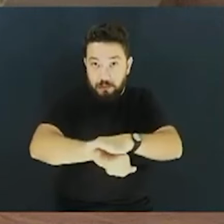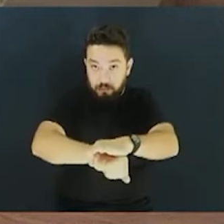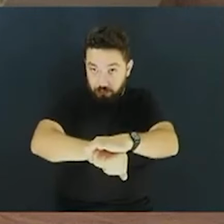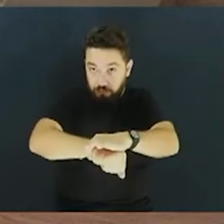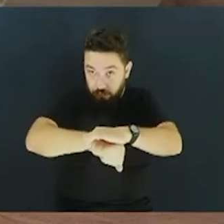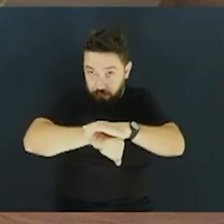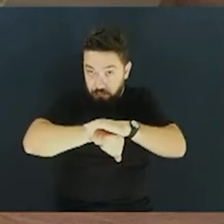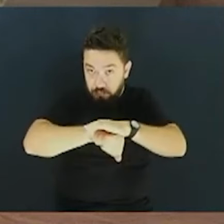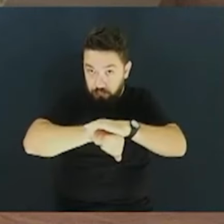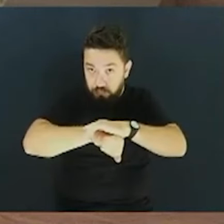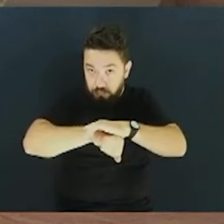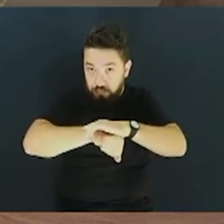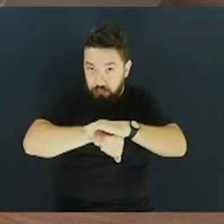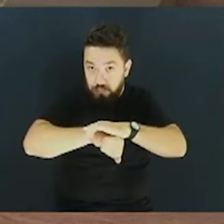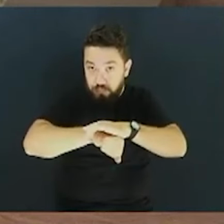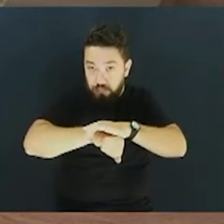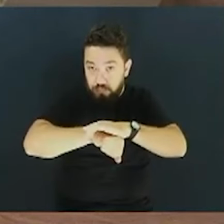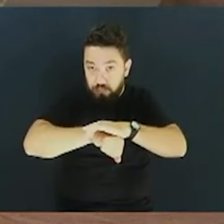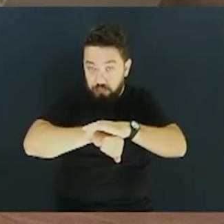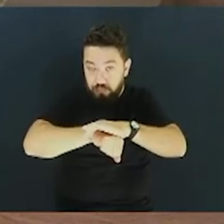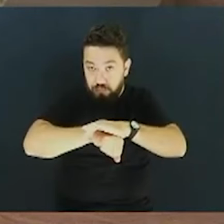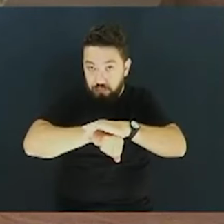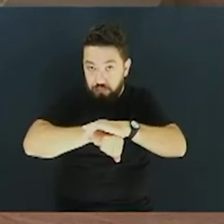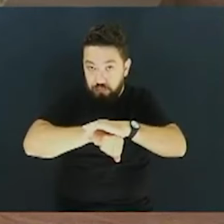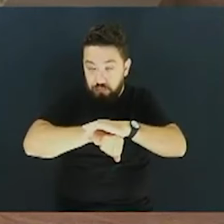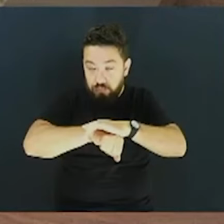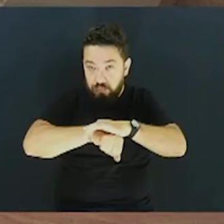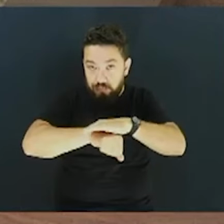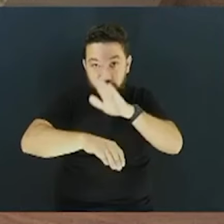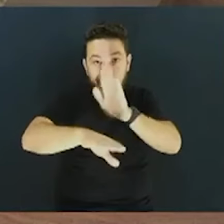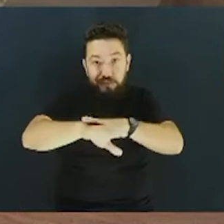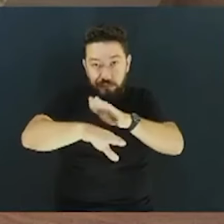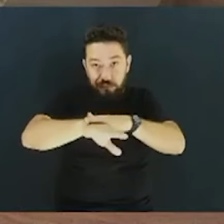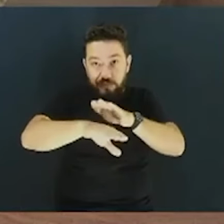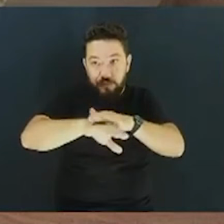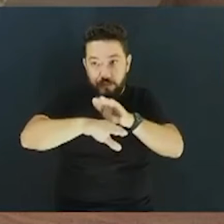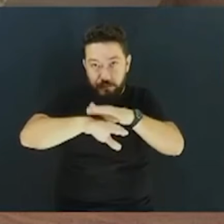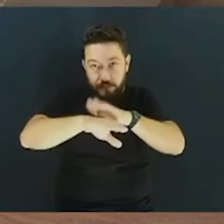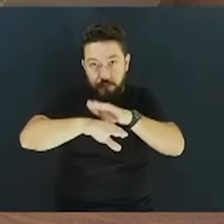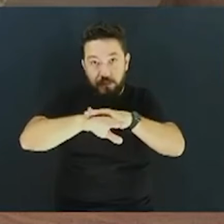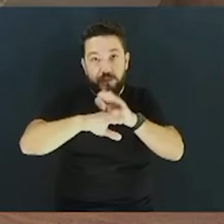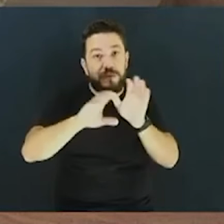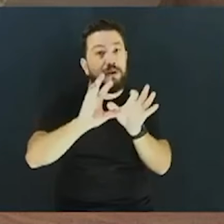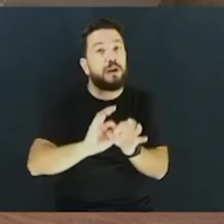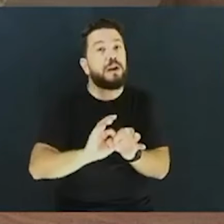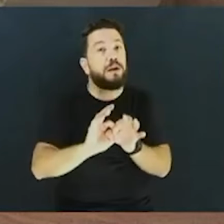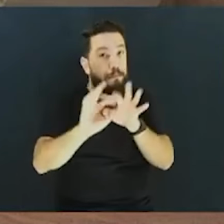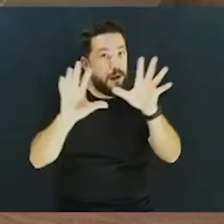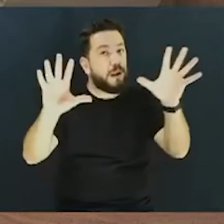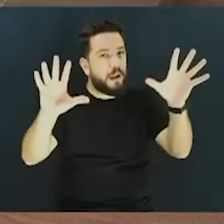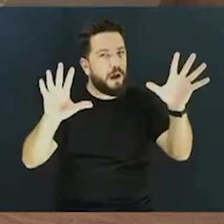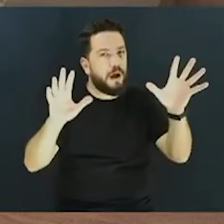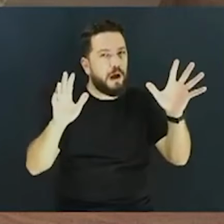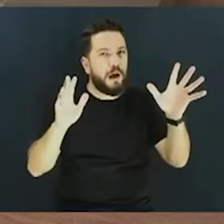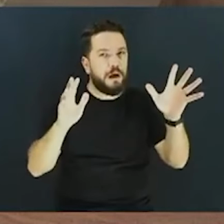a sua liberdade de expressão, desde que essa liberdade de